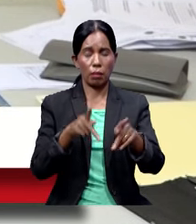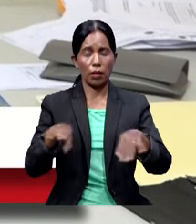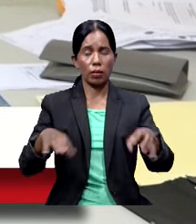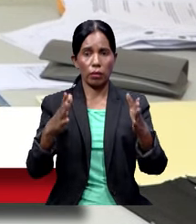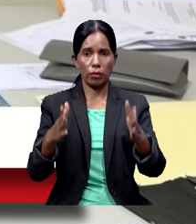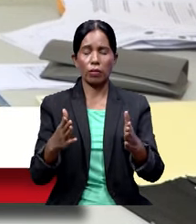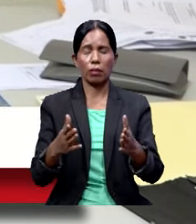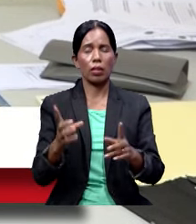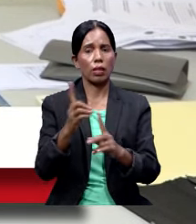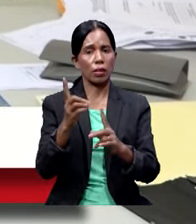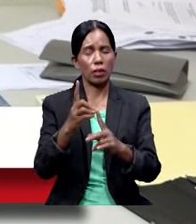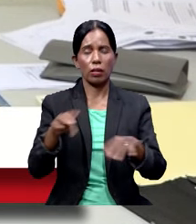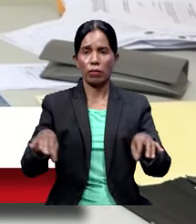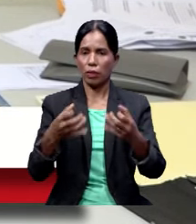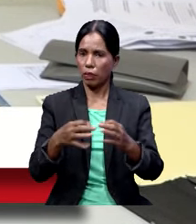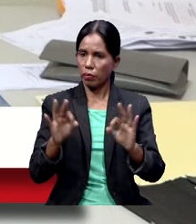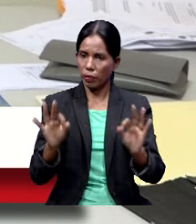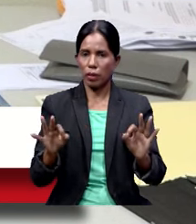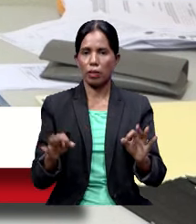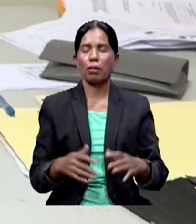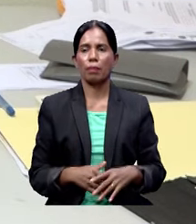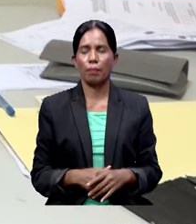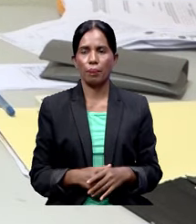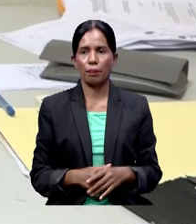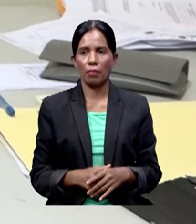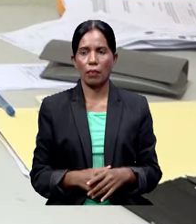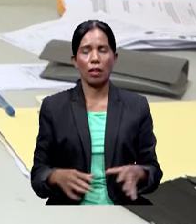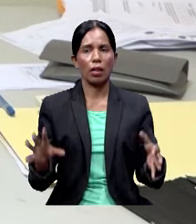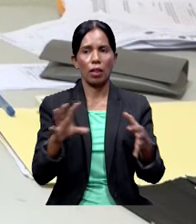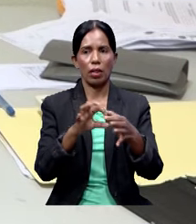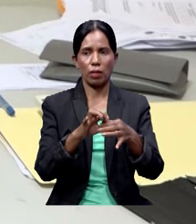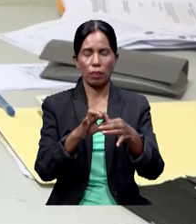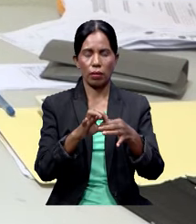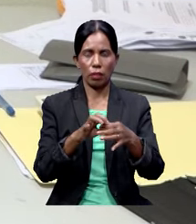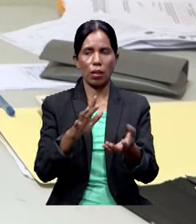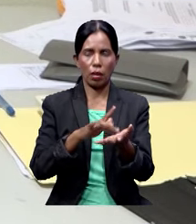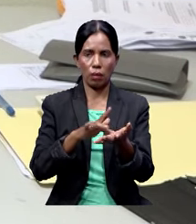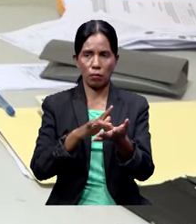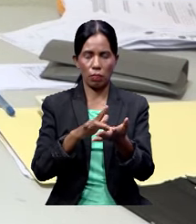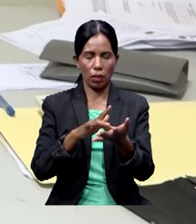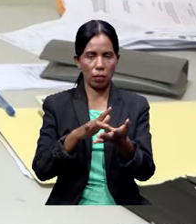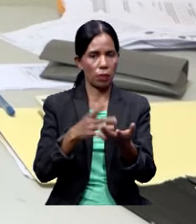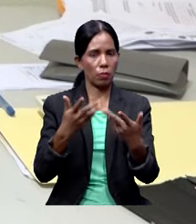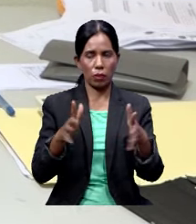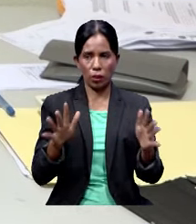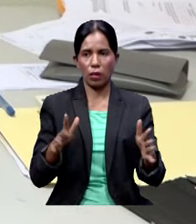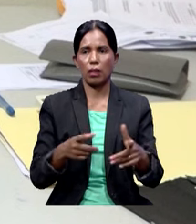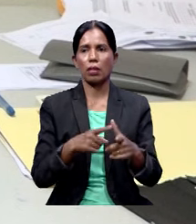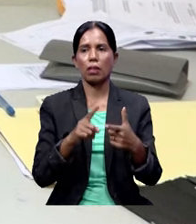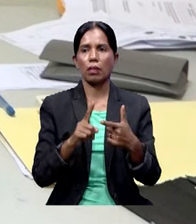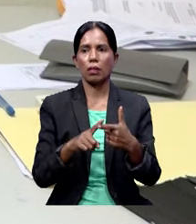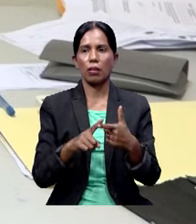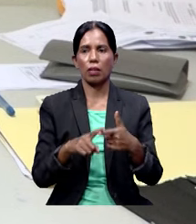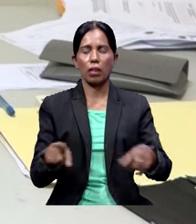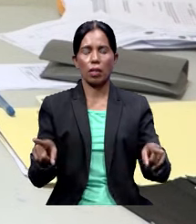contratado ne para e liga também com o stockout mesmo que aí morro com aí a saída